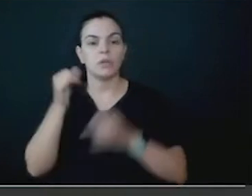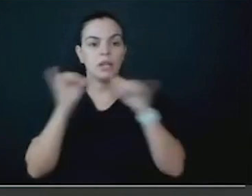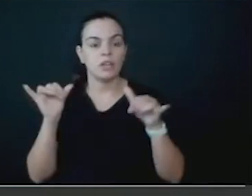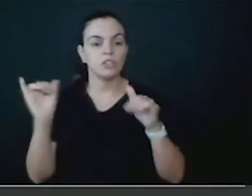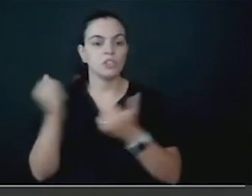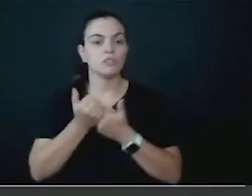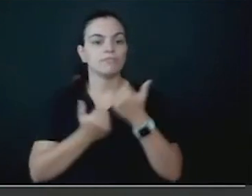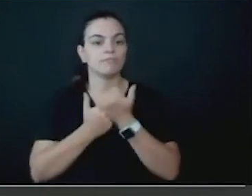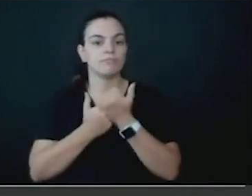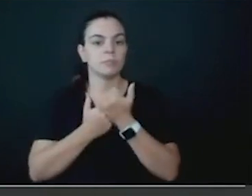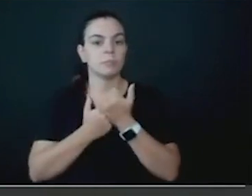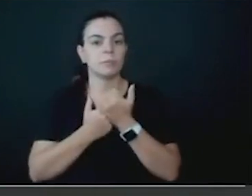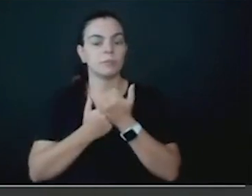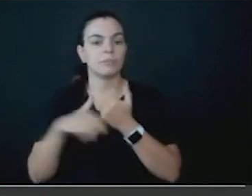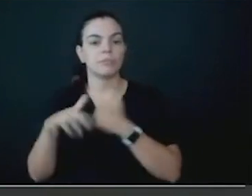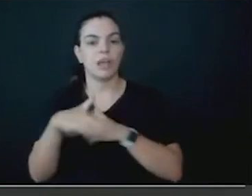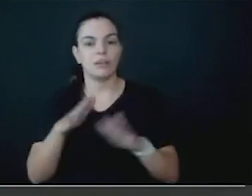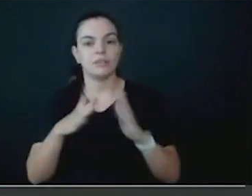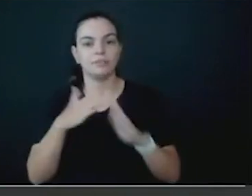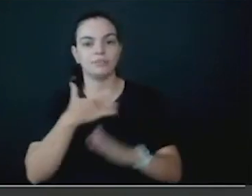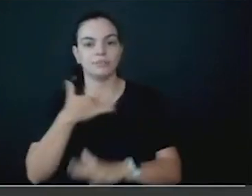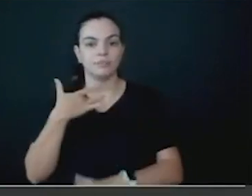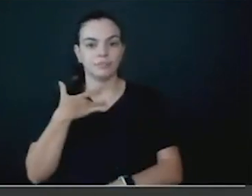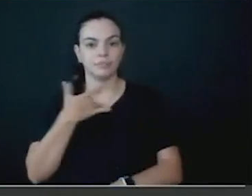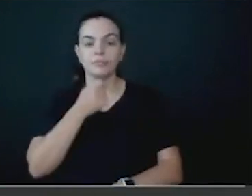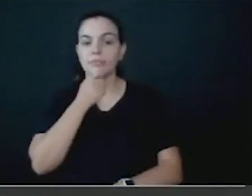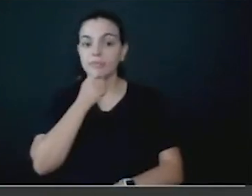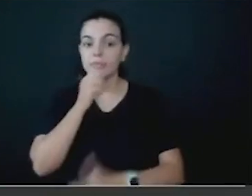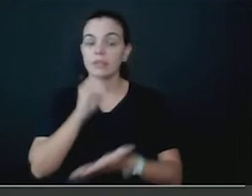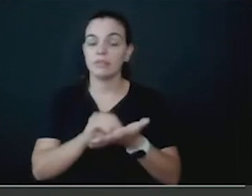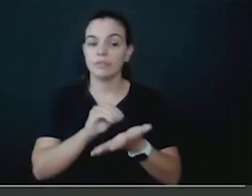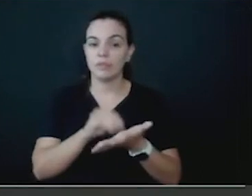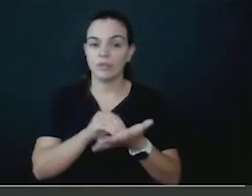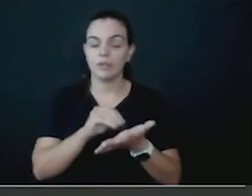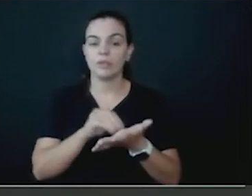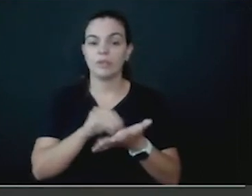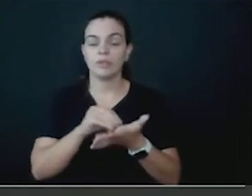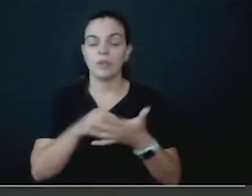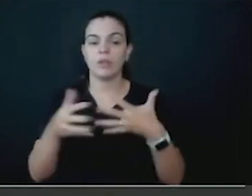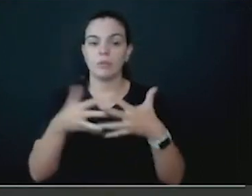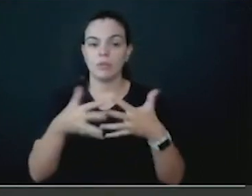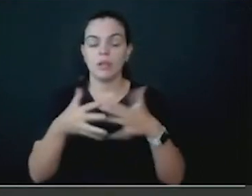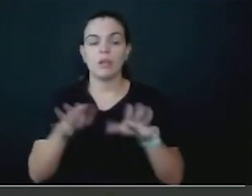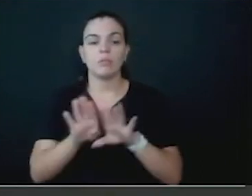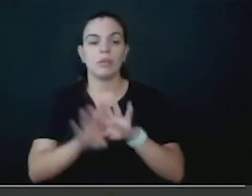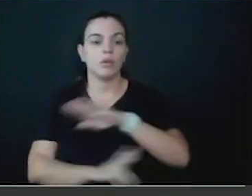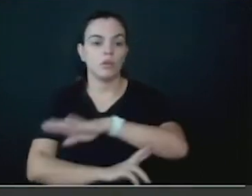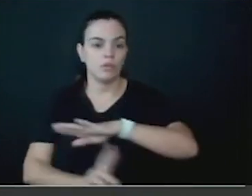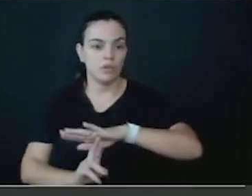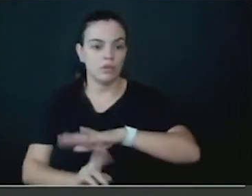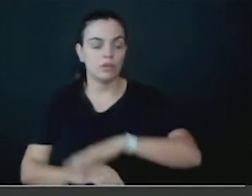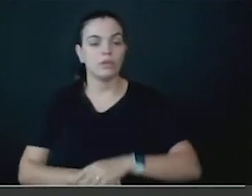gente depende ainda da implantação de painéis fotovoltaicos nos terminais e na rodoferroviária para atingir isso, assim como